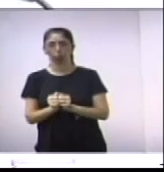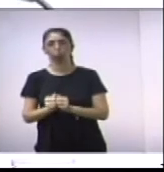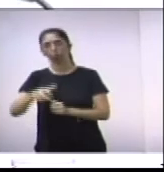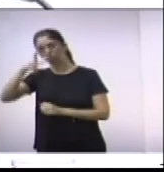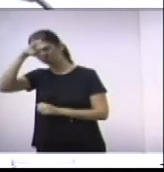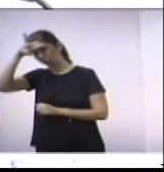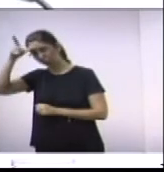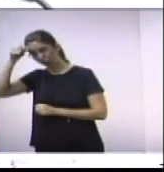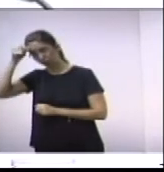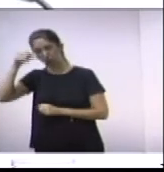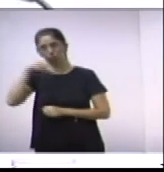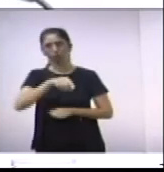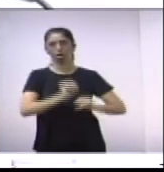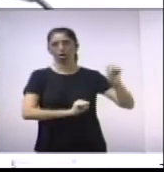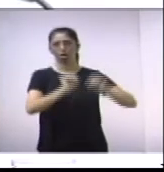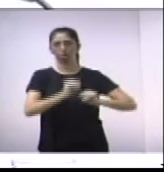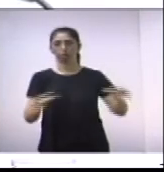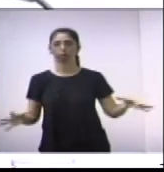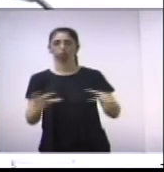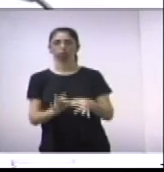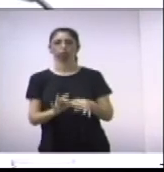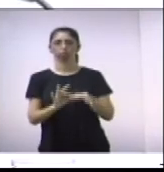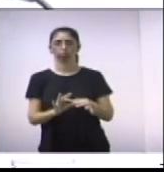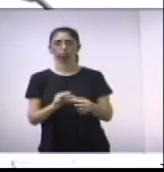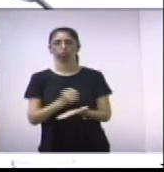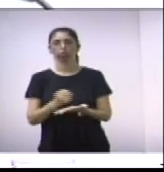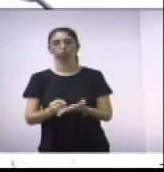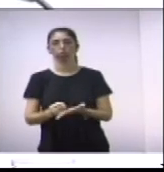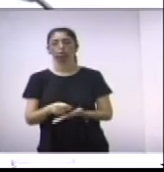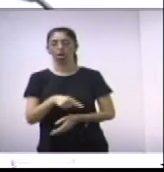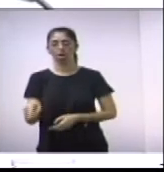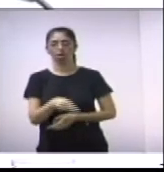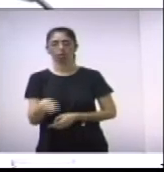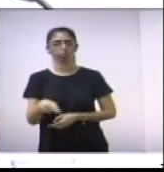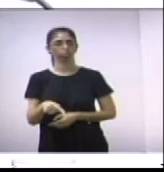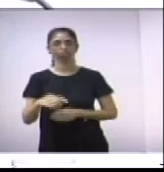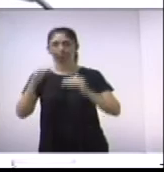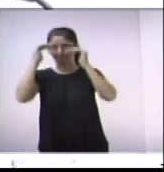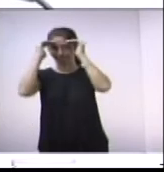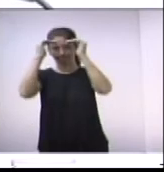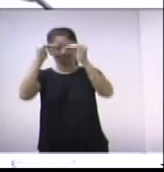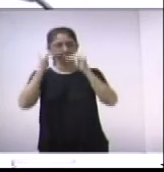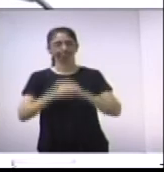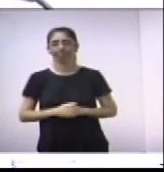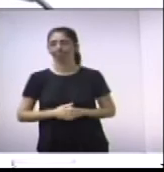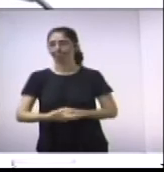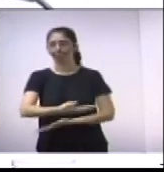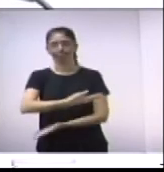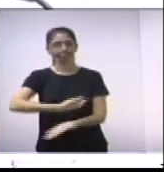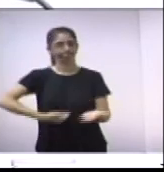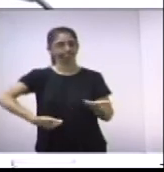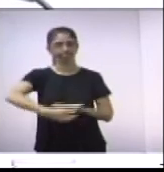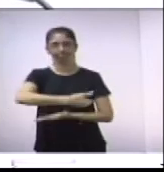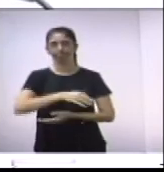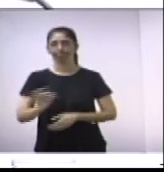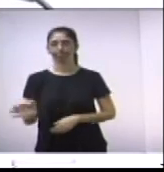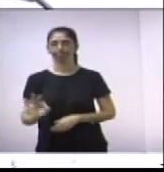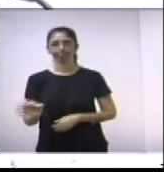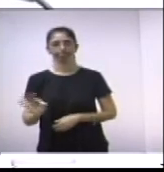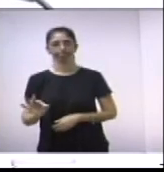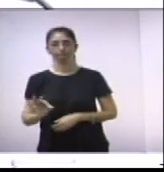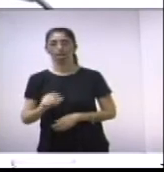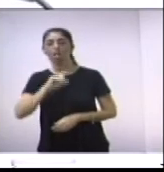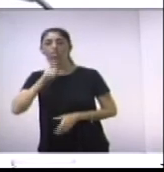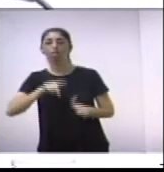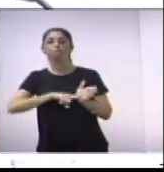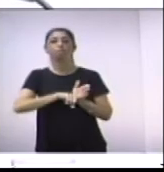exposto, julgo procedente o pedido formulado para declarar a nulidade do contrato firmado entre o município de Paulínia e a empresa MD4, tendo por objeto